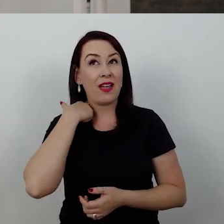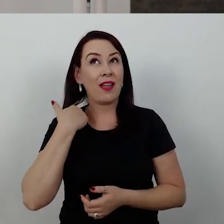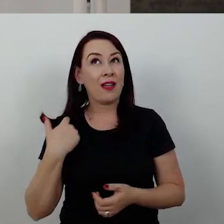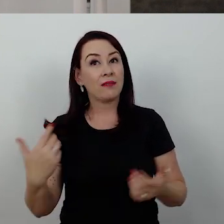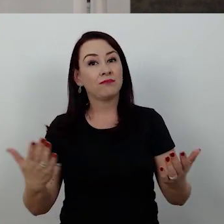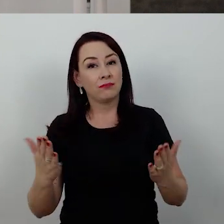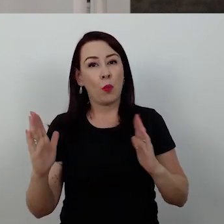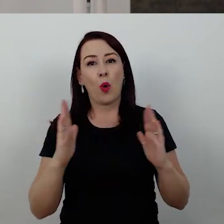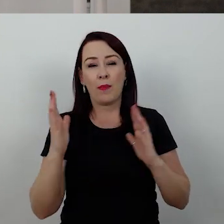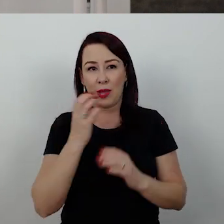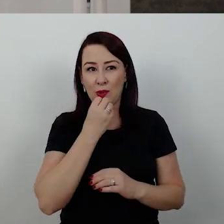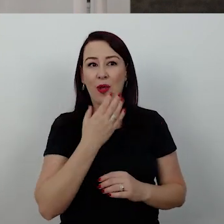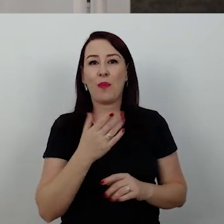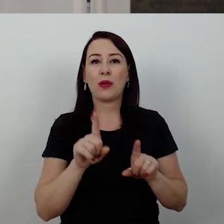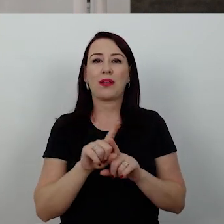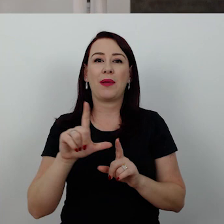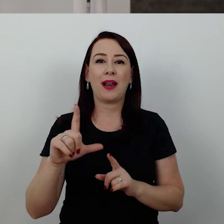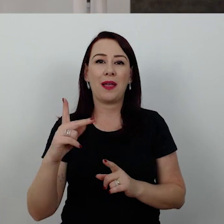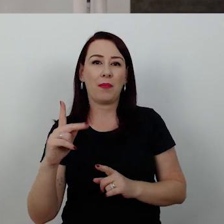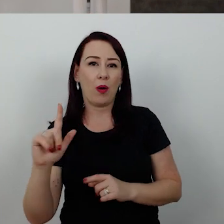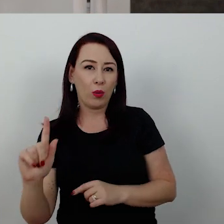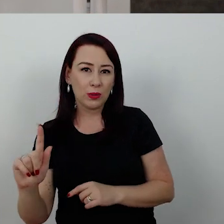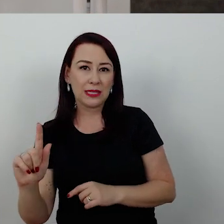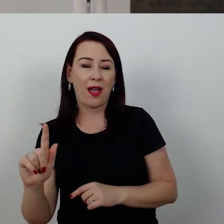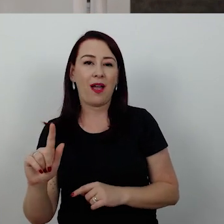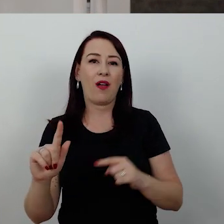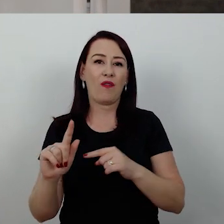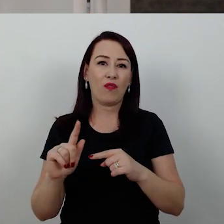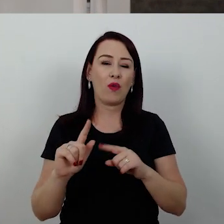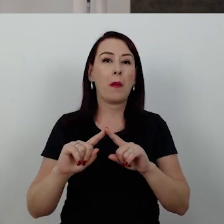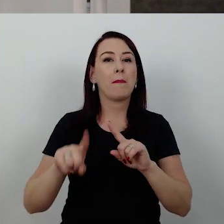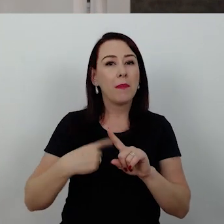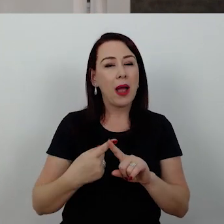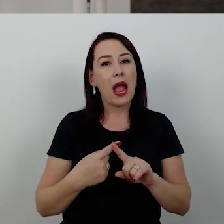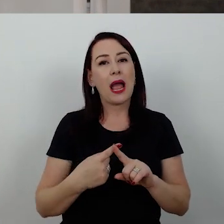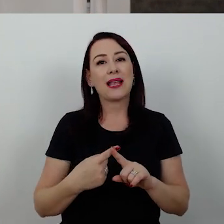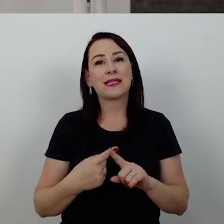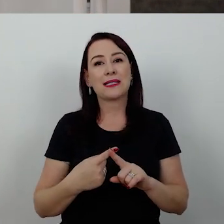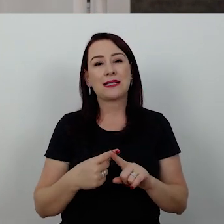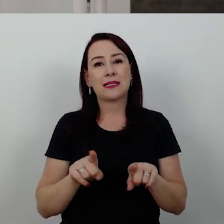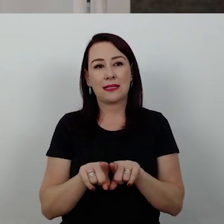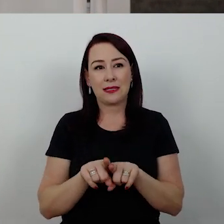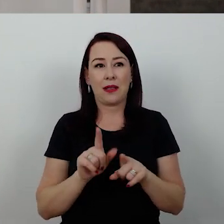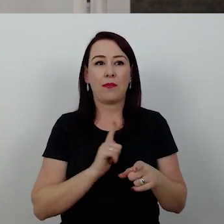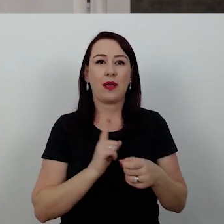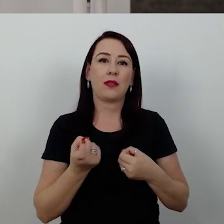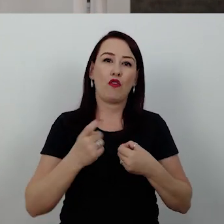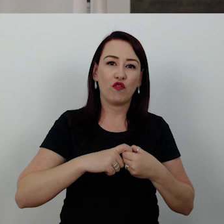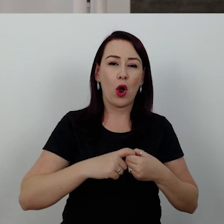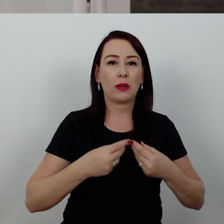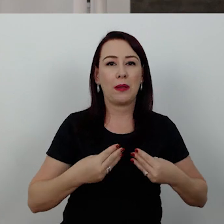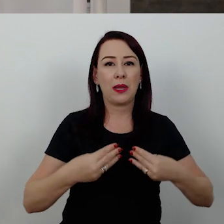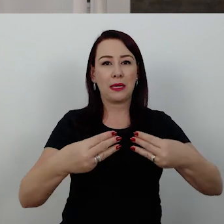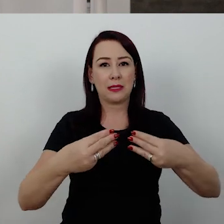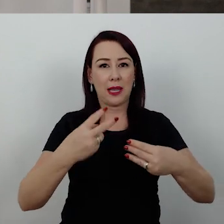momento é bom, acho que para além da Paulo Gustavo também, nesse combo todo, a gente tem a retomada do MINC,